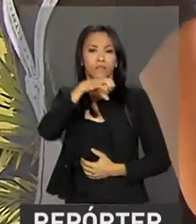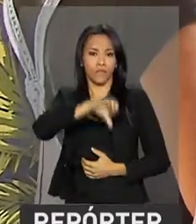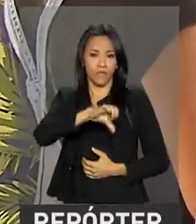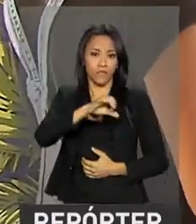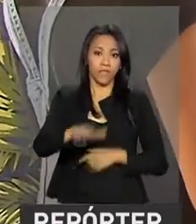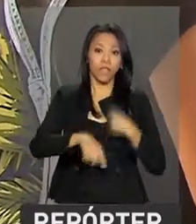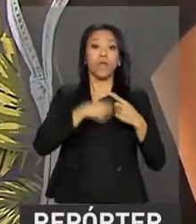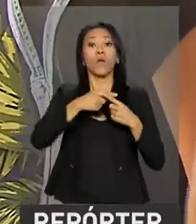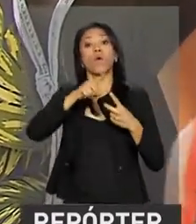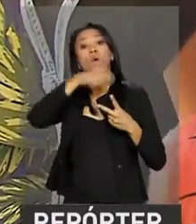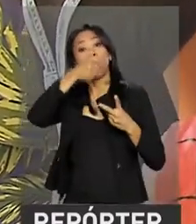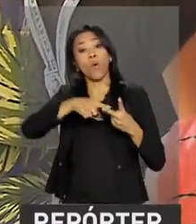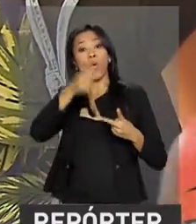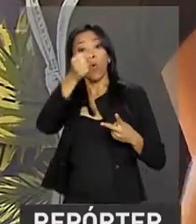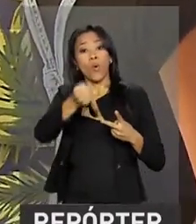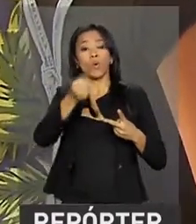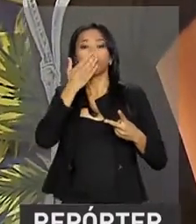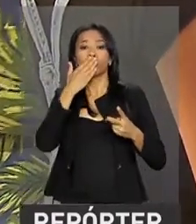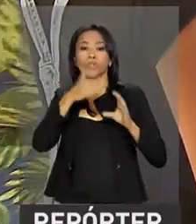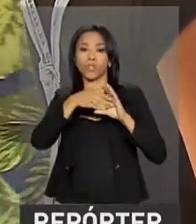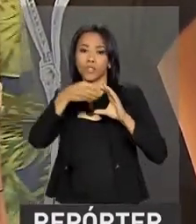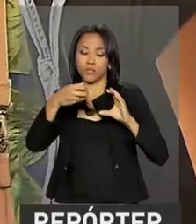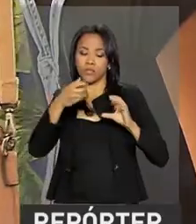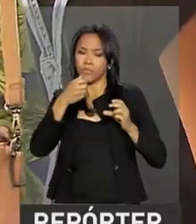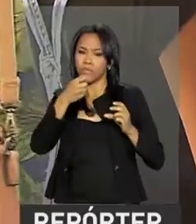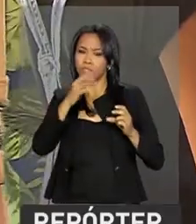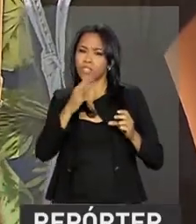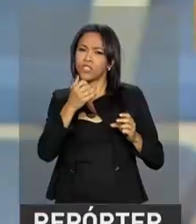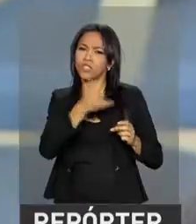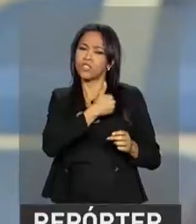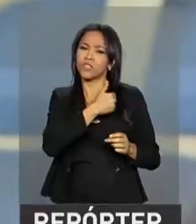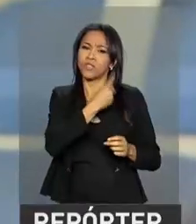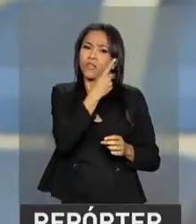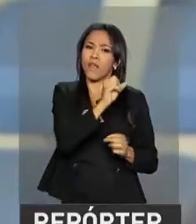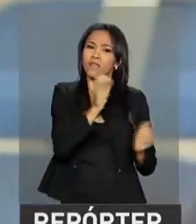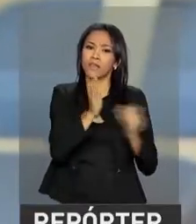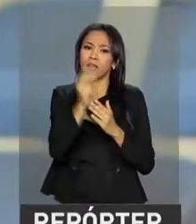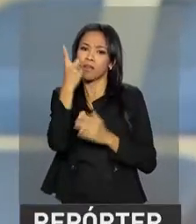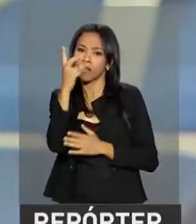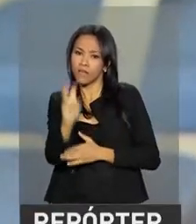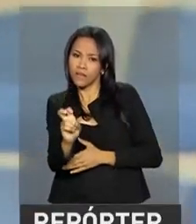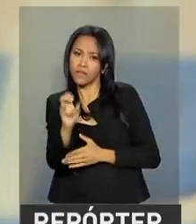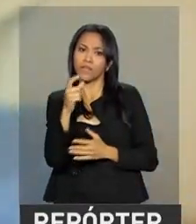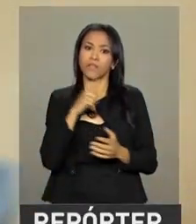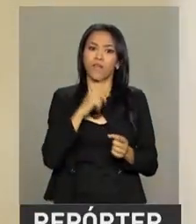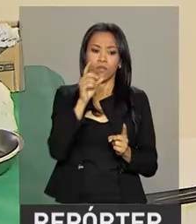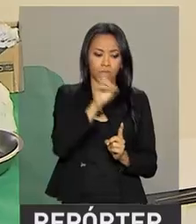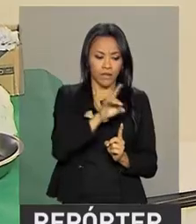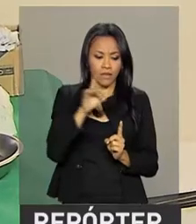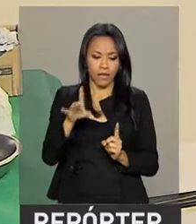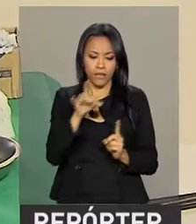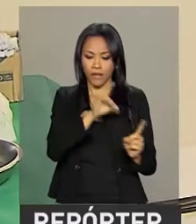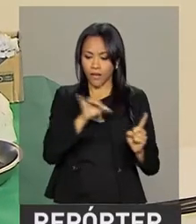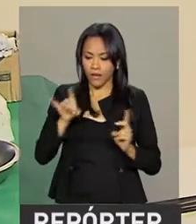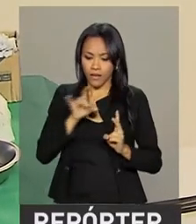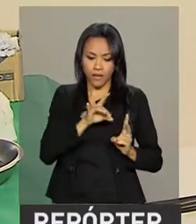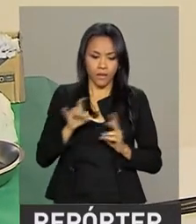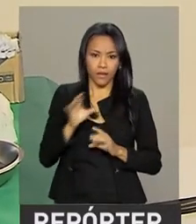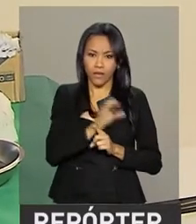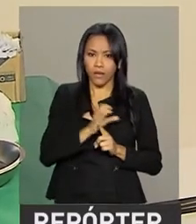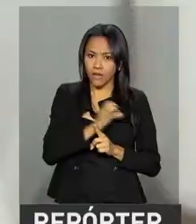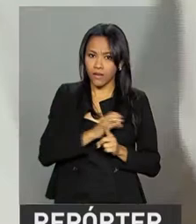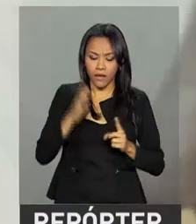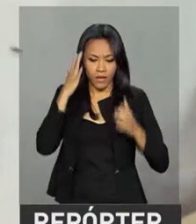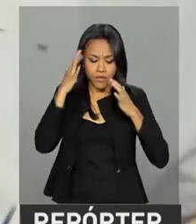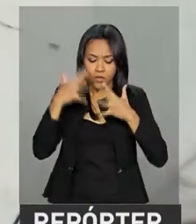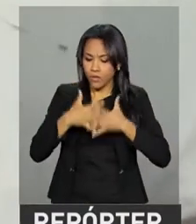outros oito tipos para adolescentes de 10 a 15 anos são tantas datas e doses que muita gente se